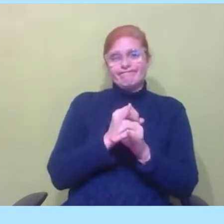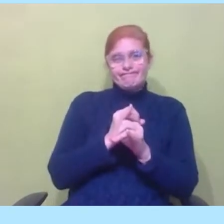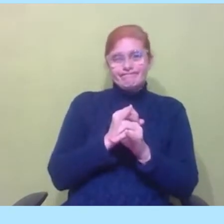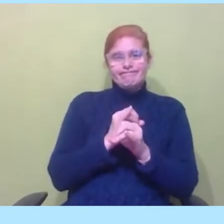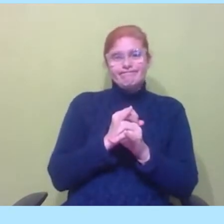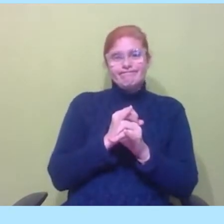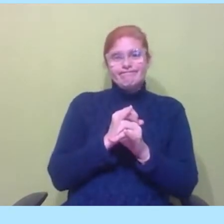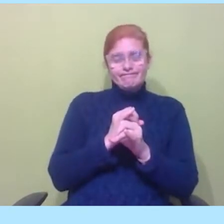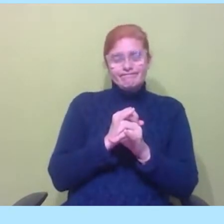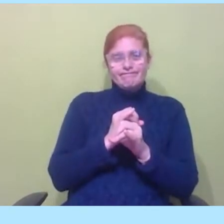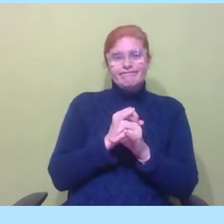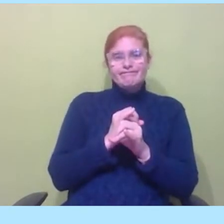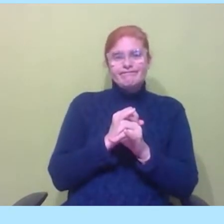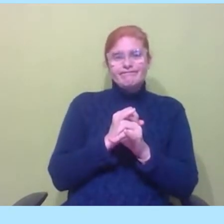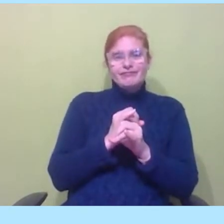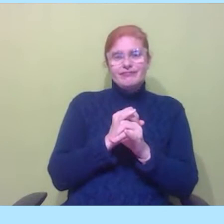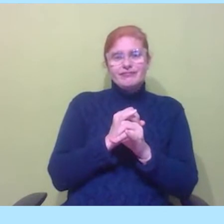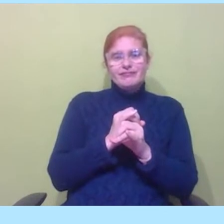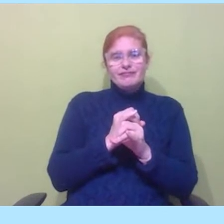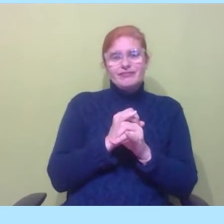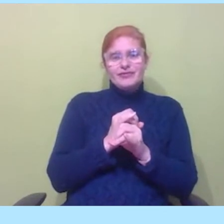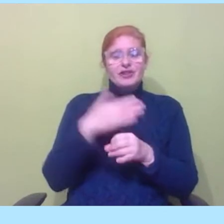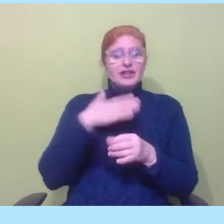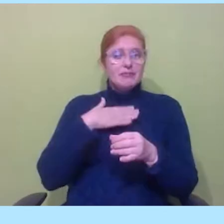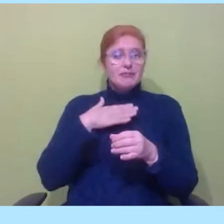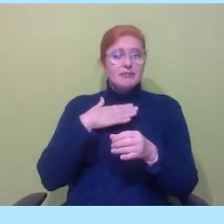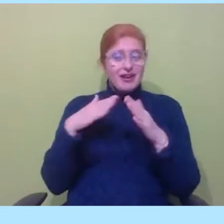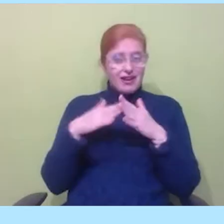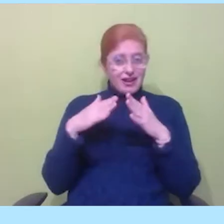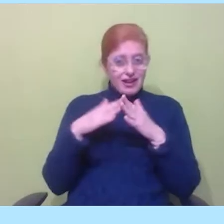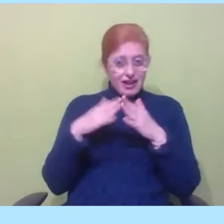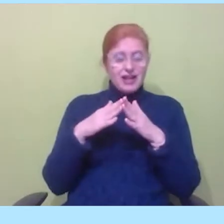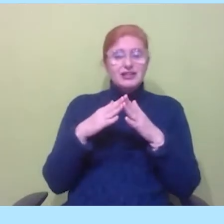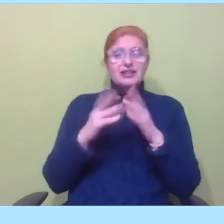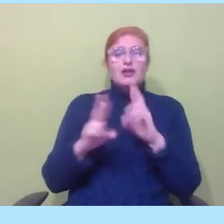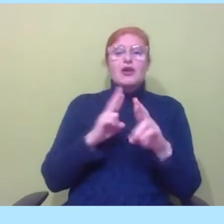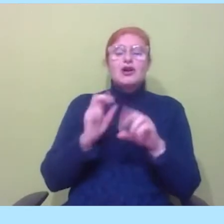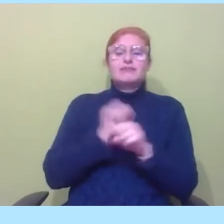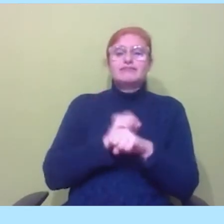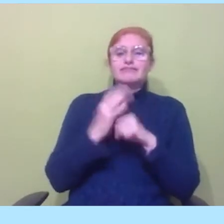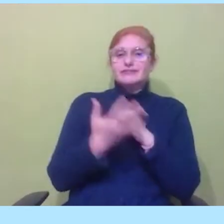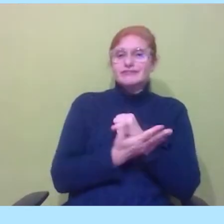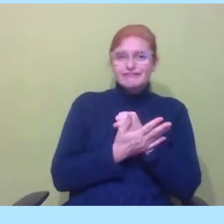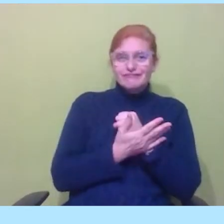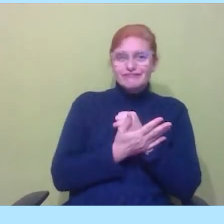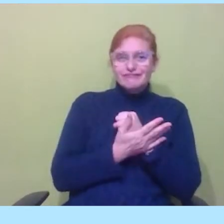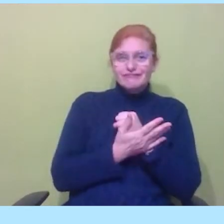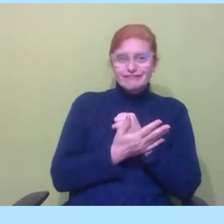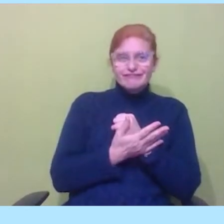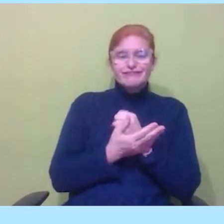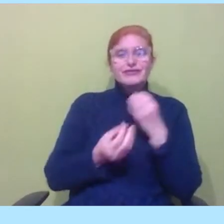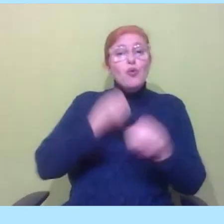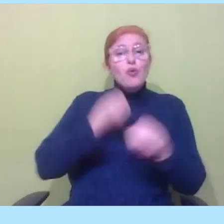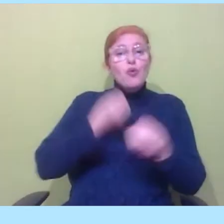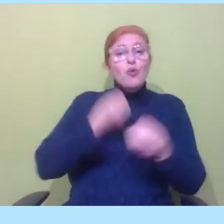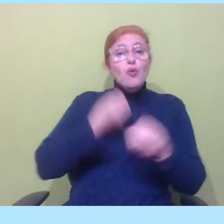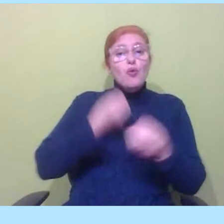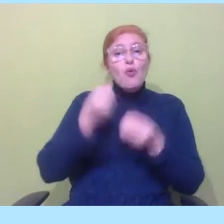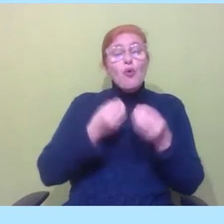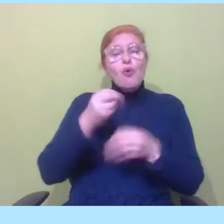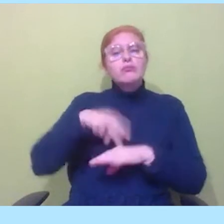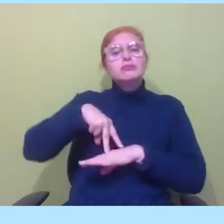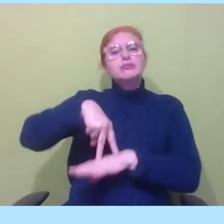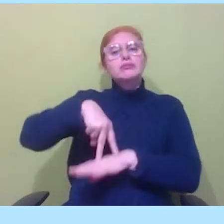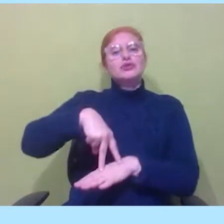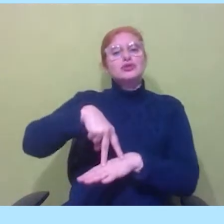casa, com relação à pandemia, é justamente essa. Como é que a gente se posiciona sendo essa uma pessoa a